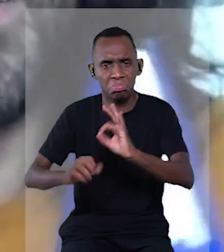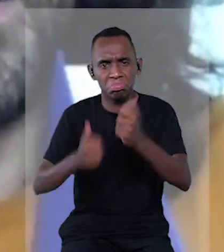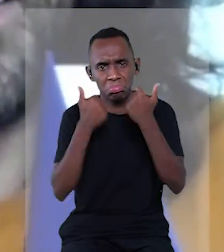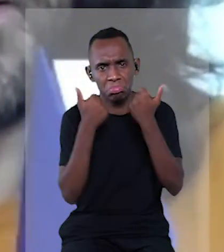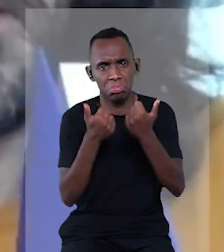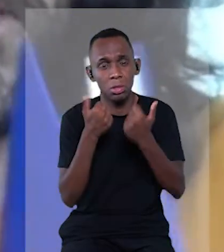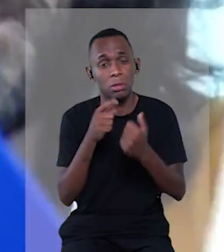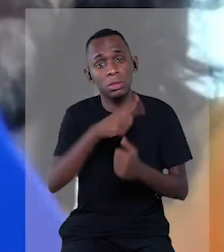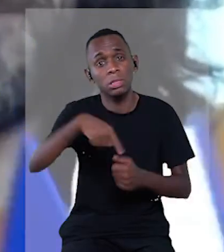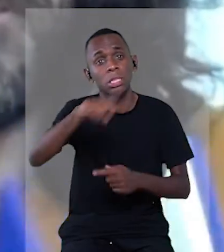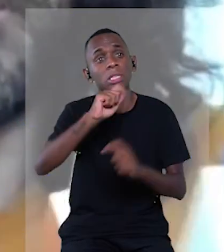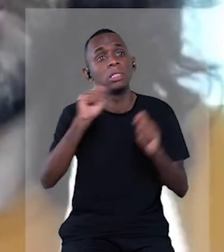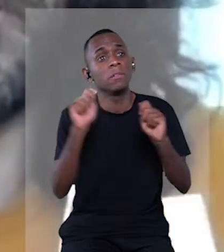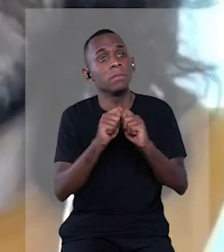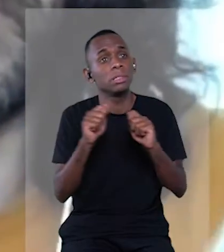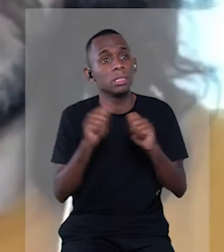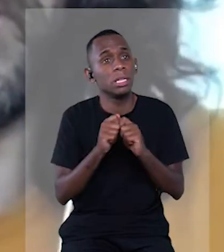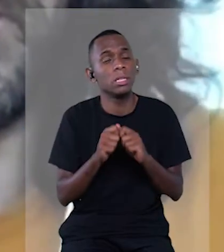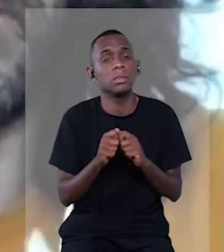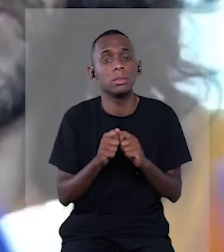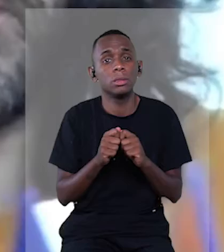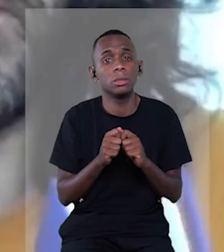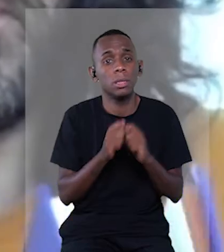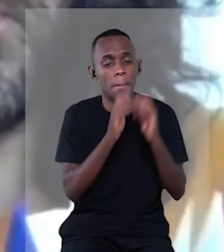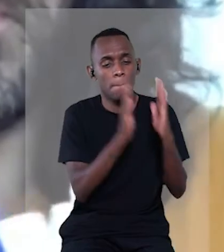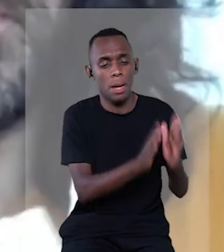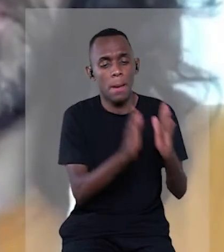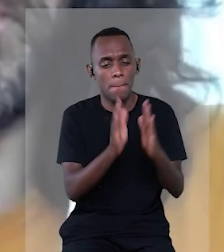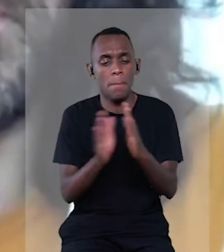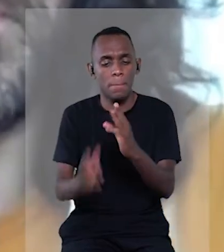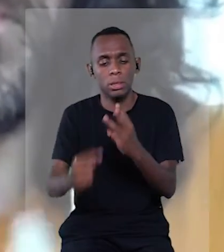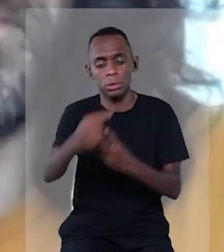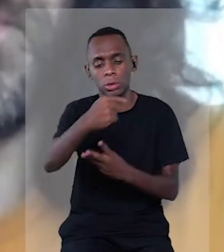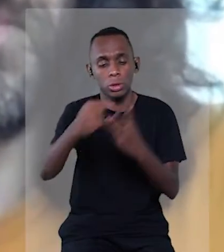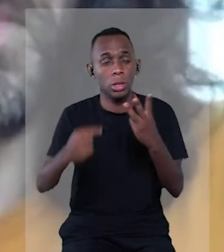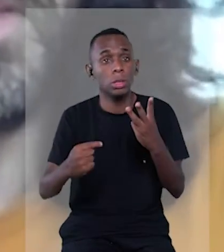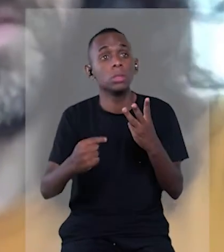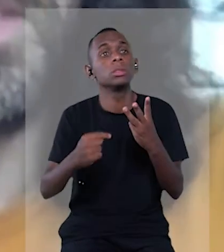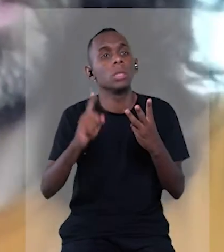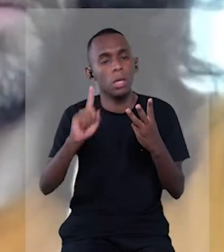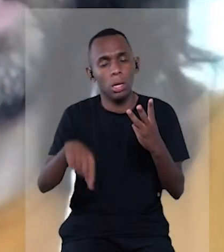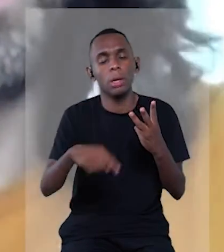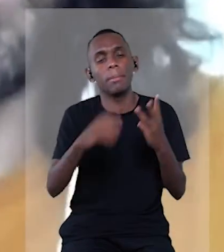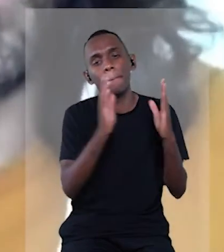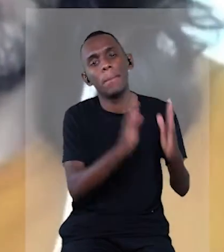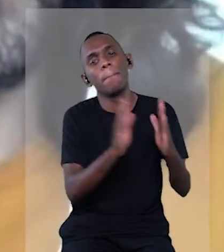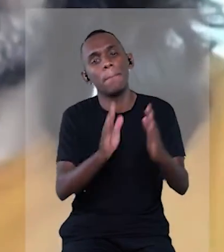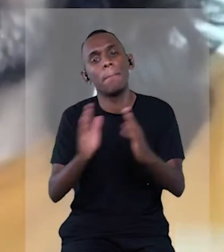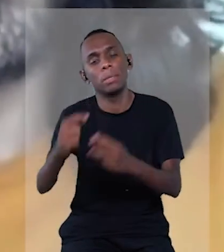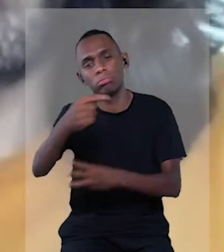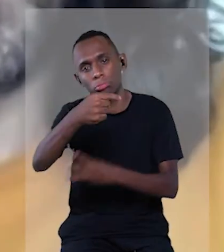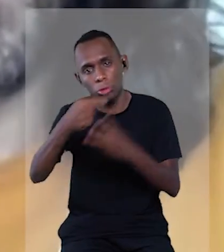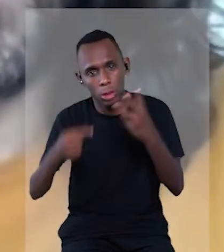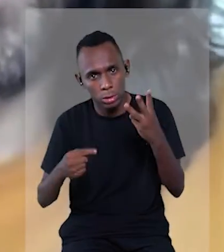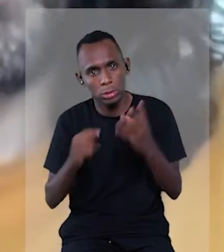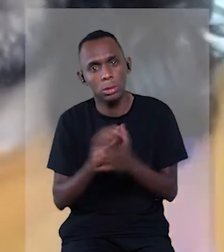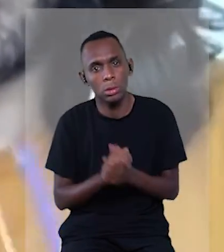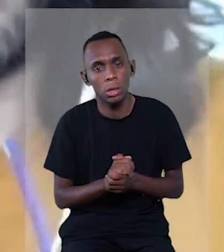que vocês fizeram em 3 partes, né? Sim, são